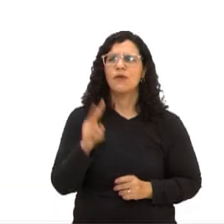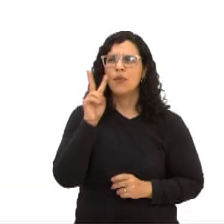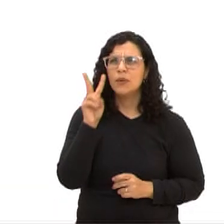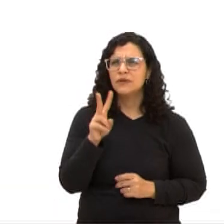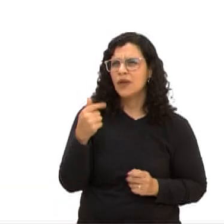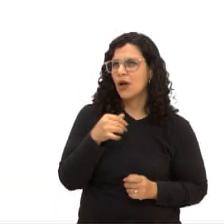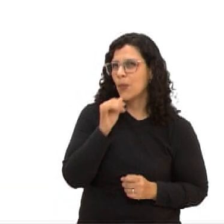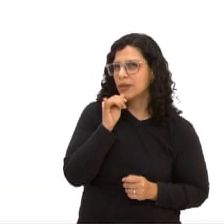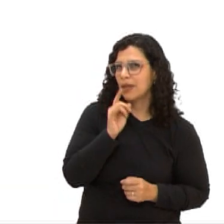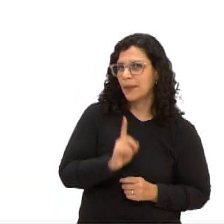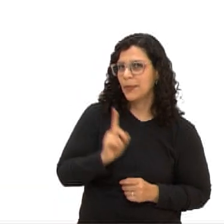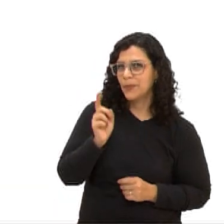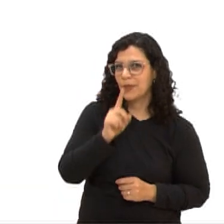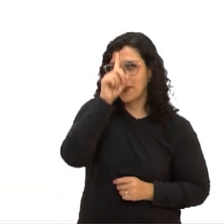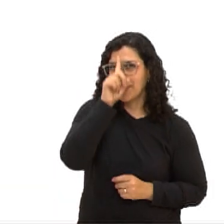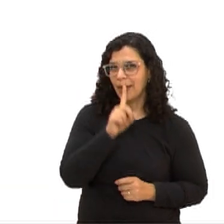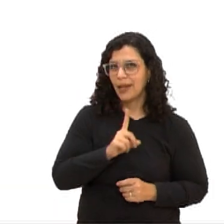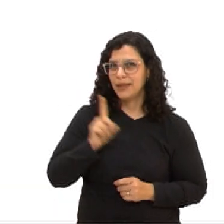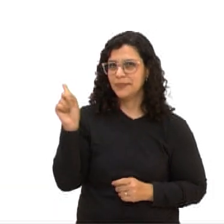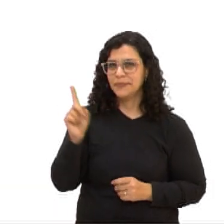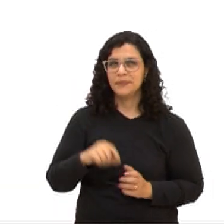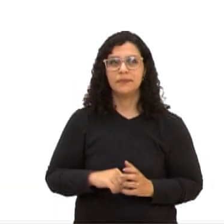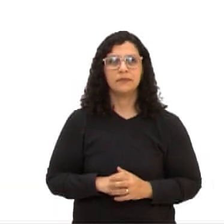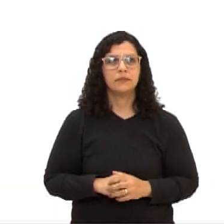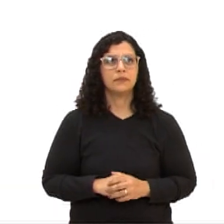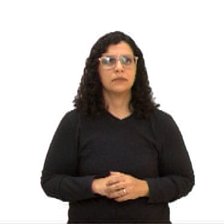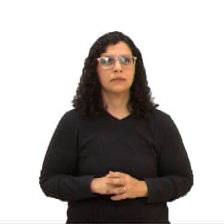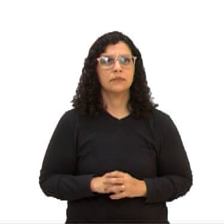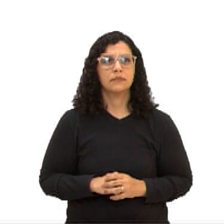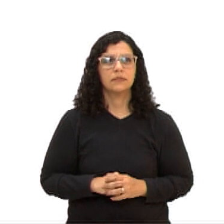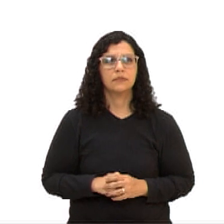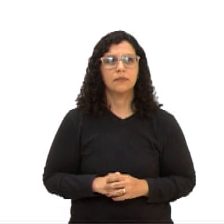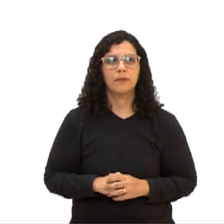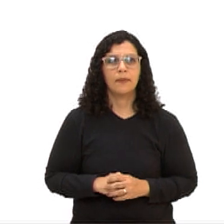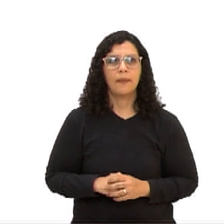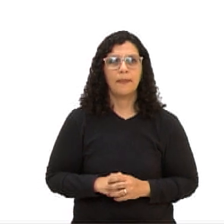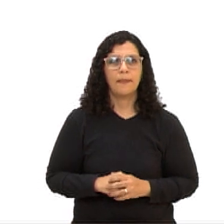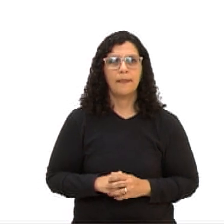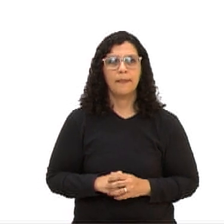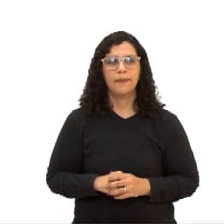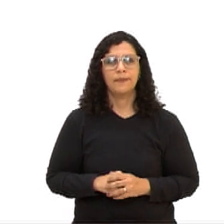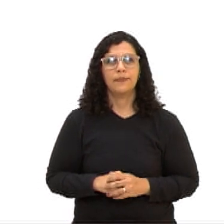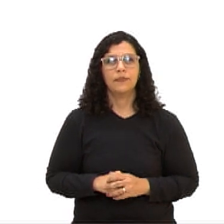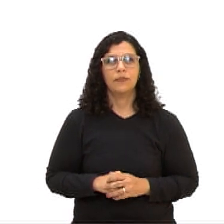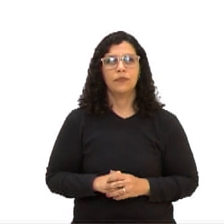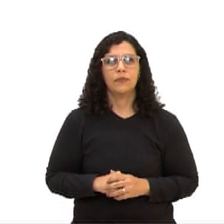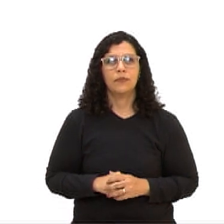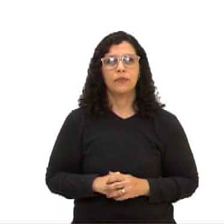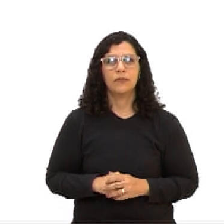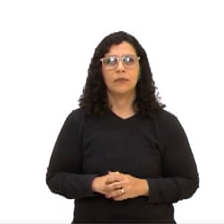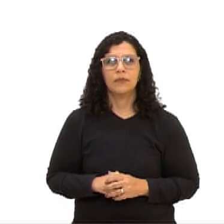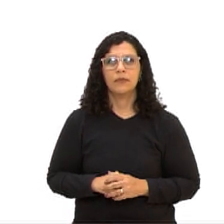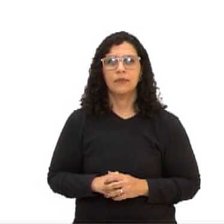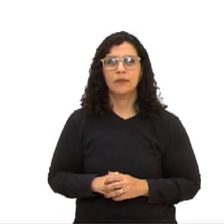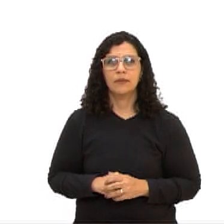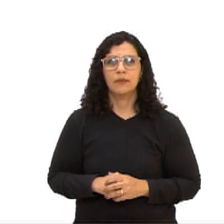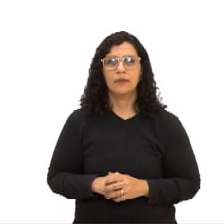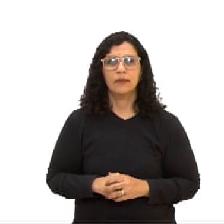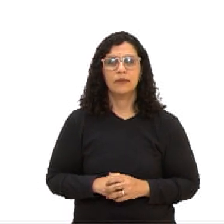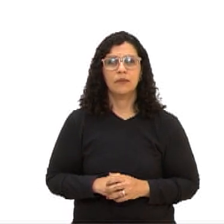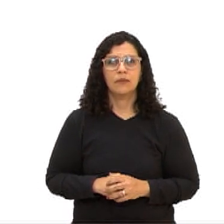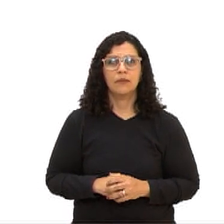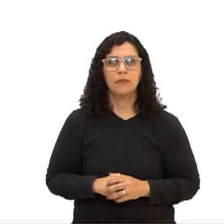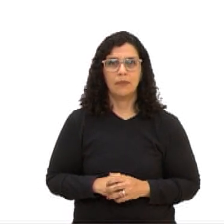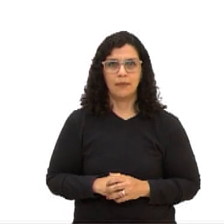um exemplo. Hijo, no te preocupes en preparar la cena. Hoy comeremos pizza.